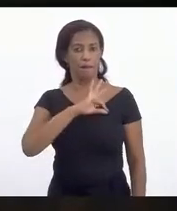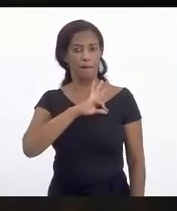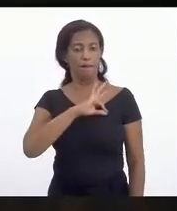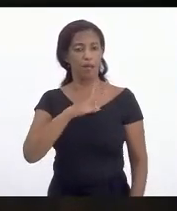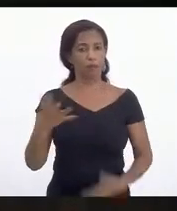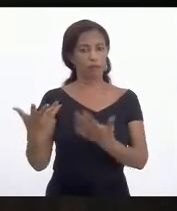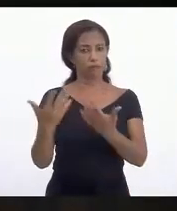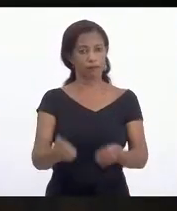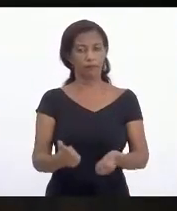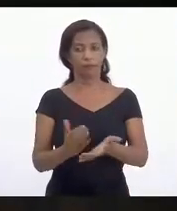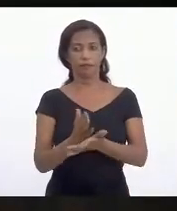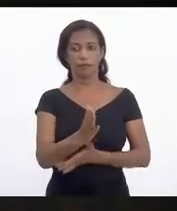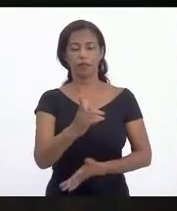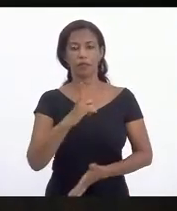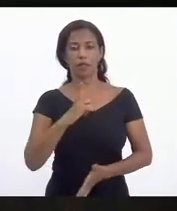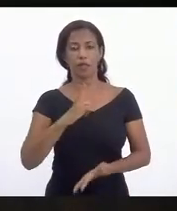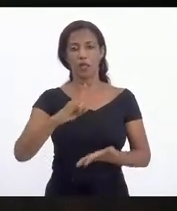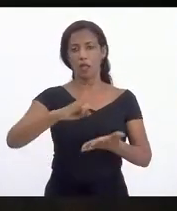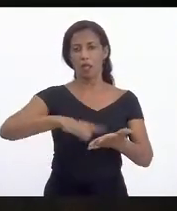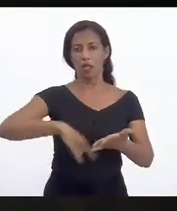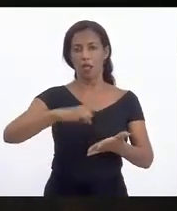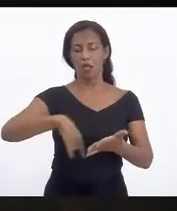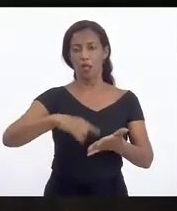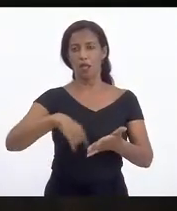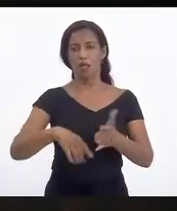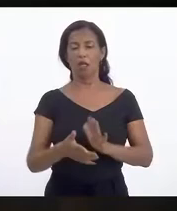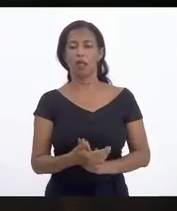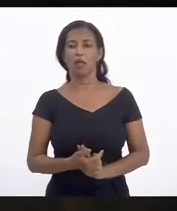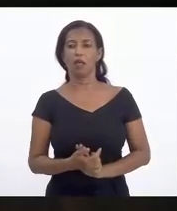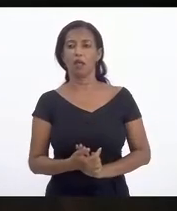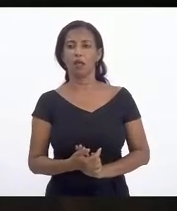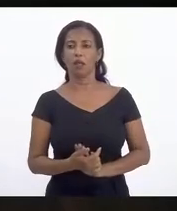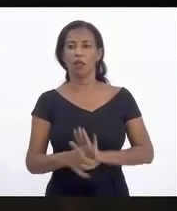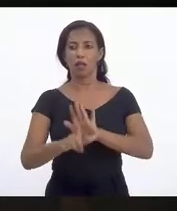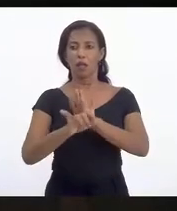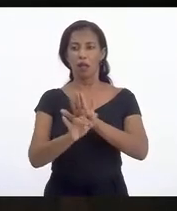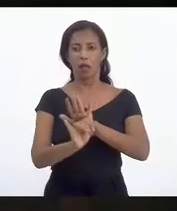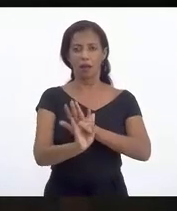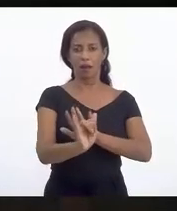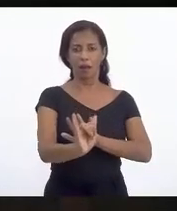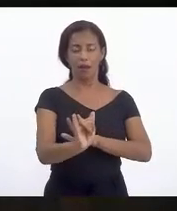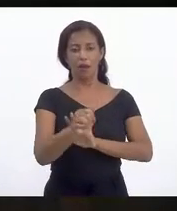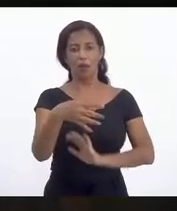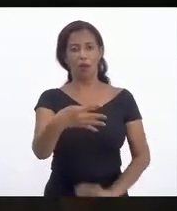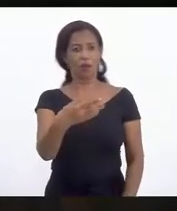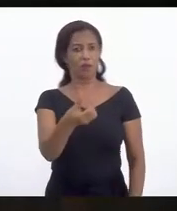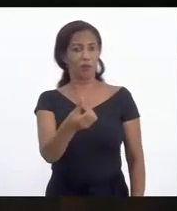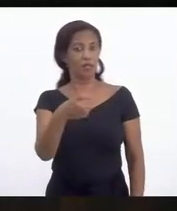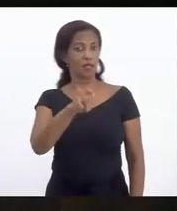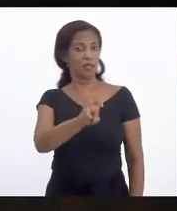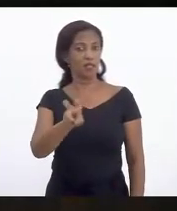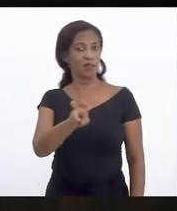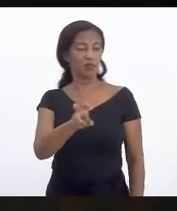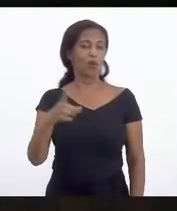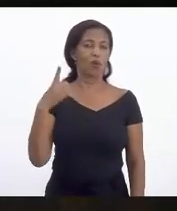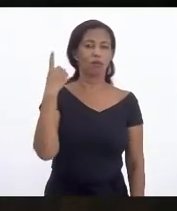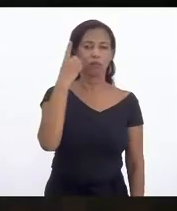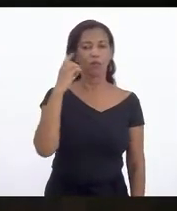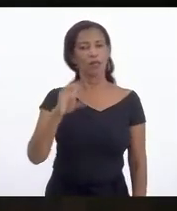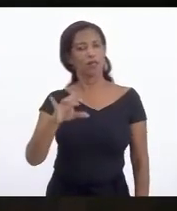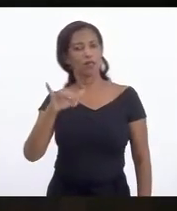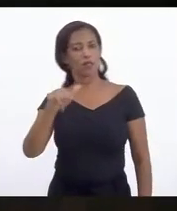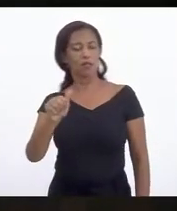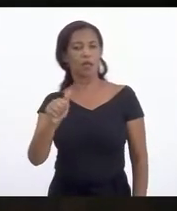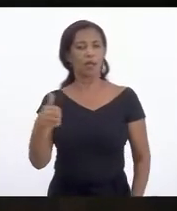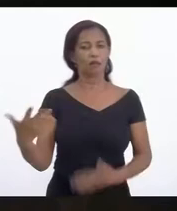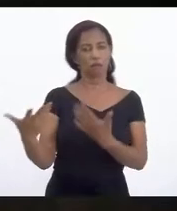aprovam permaneçam como estão, aprovado. Há sobre a mesa o requerimento do projeto 4655, da deputada Célia Jordão.